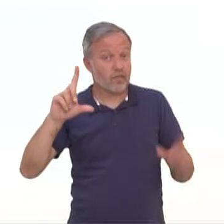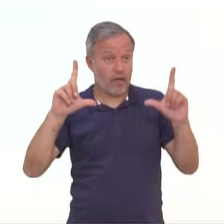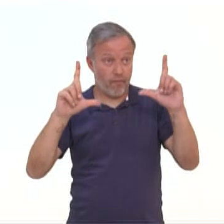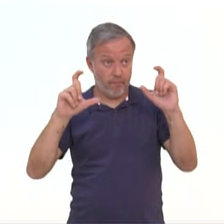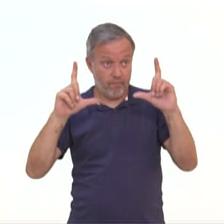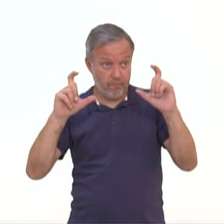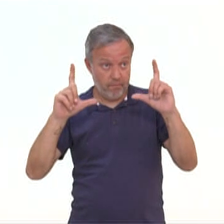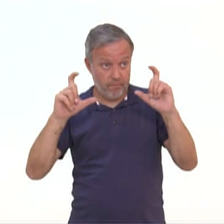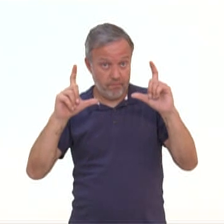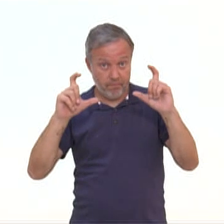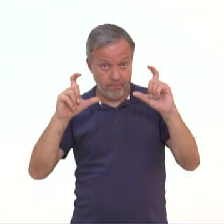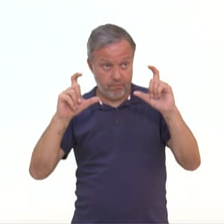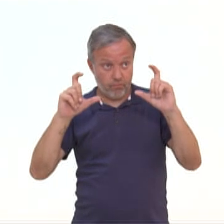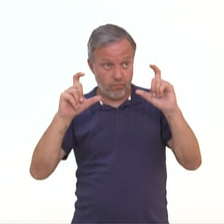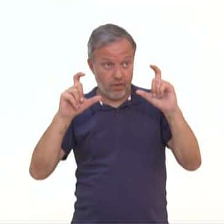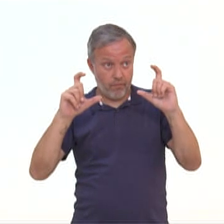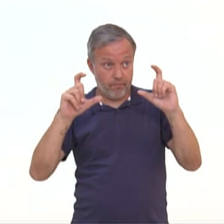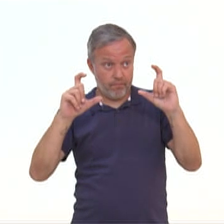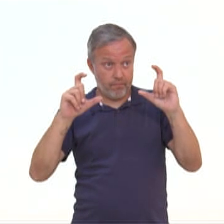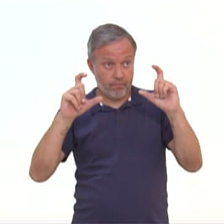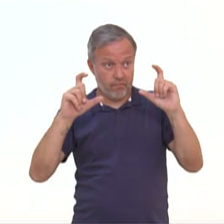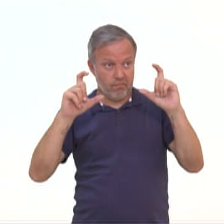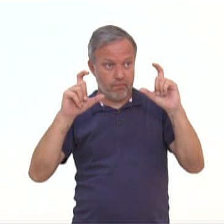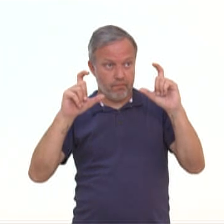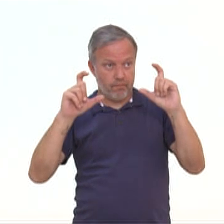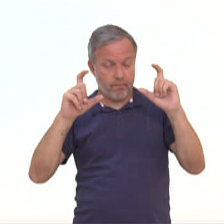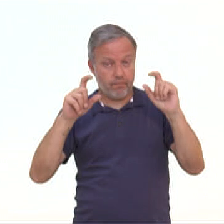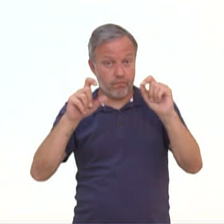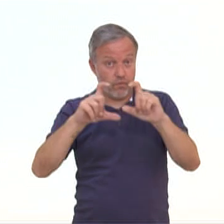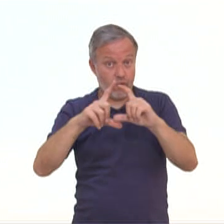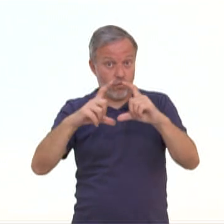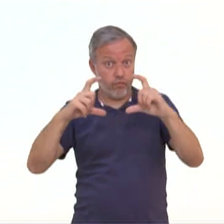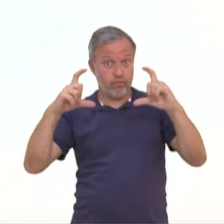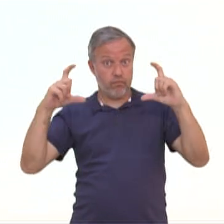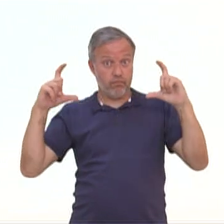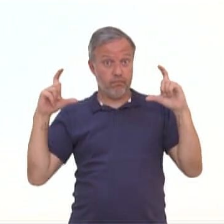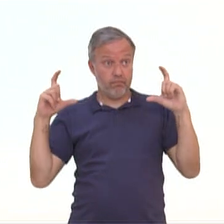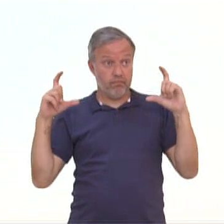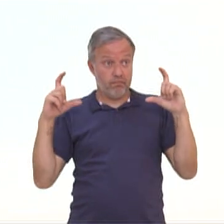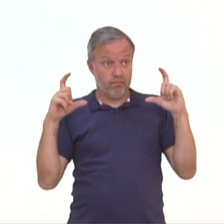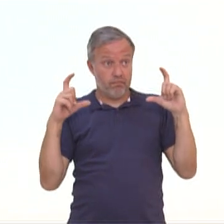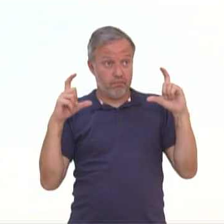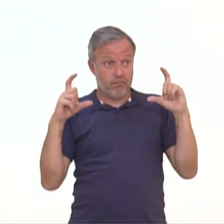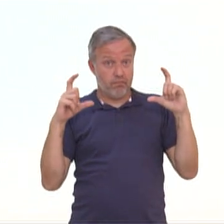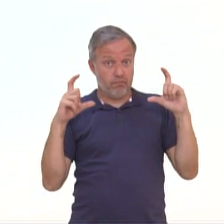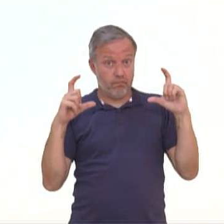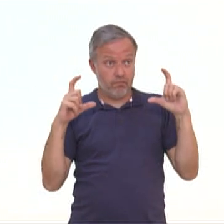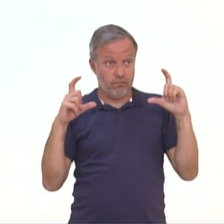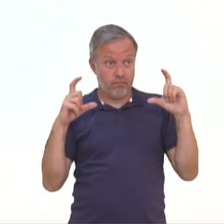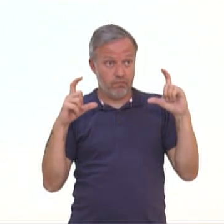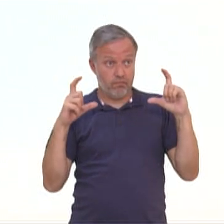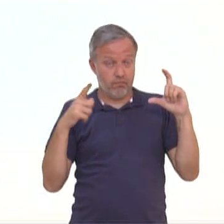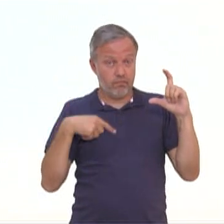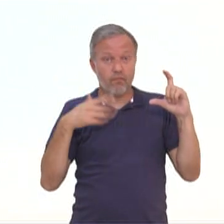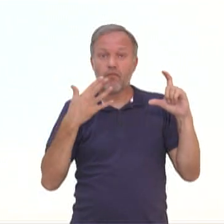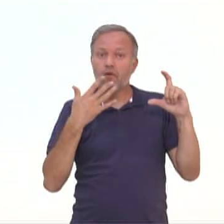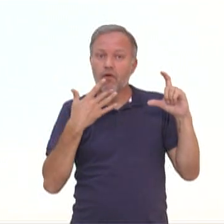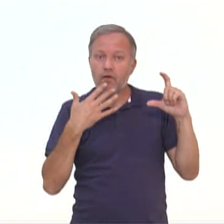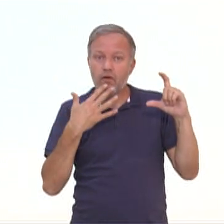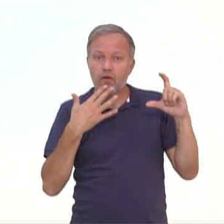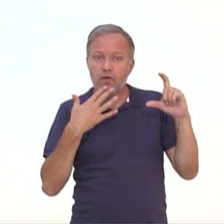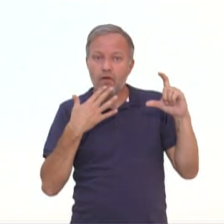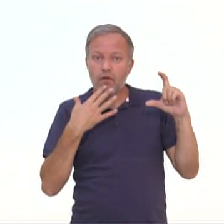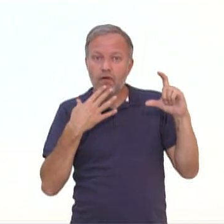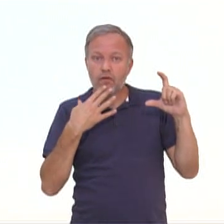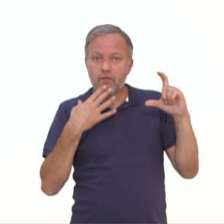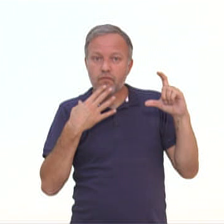de um ascomiceto, só que isso aqui é extremamente ampliado, que a gente enxerga é só uma mancha alaranjada.